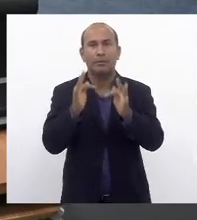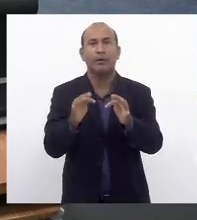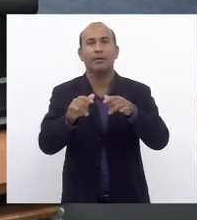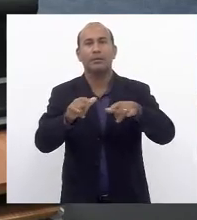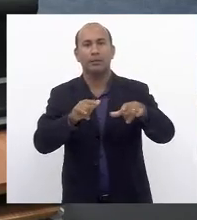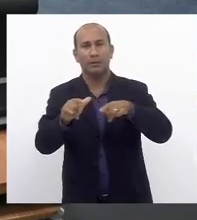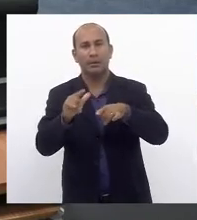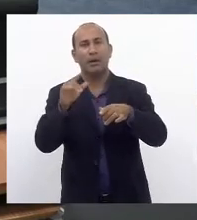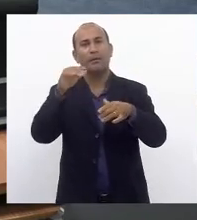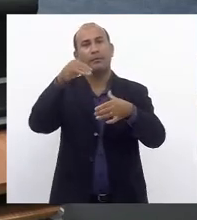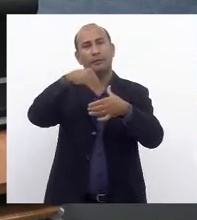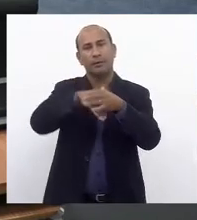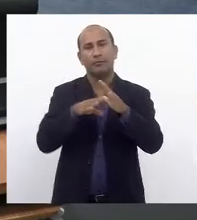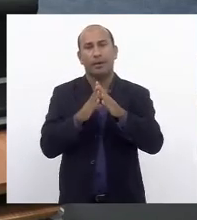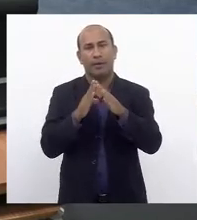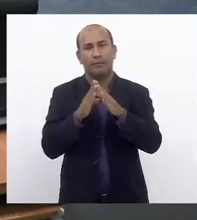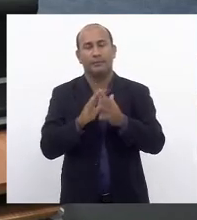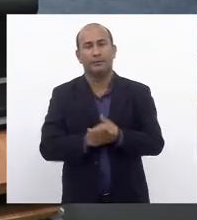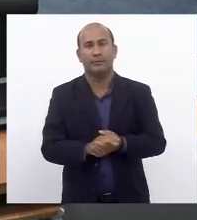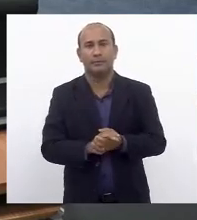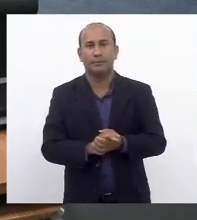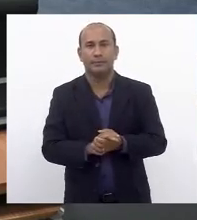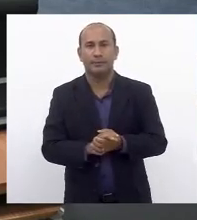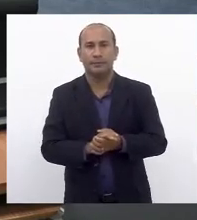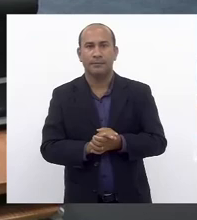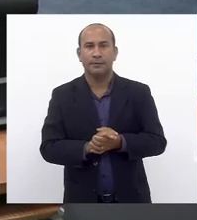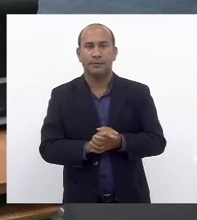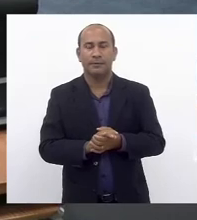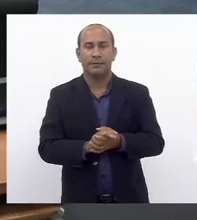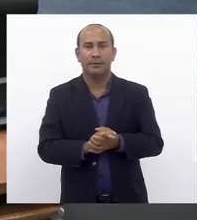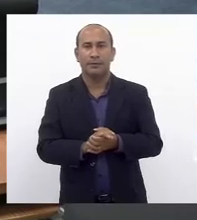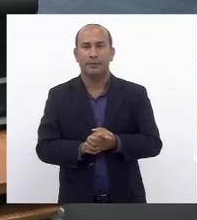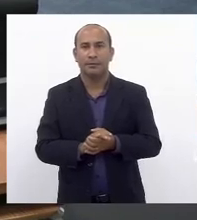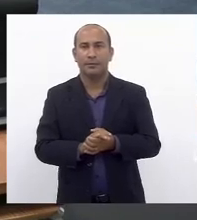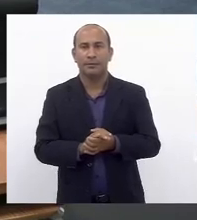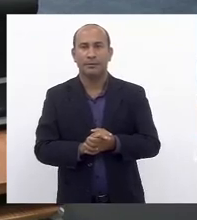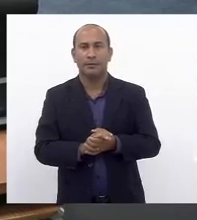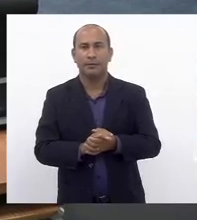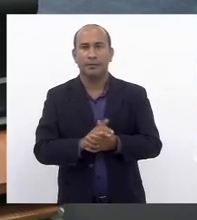trabalhos domésticos. Além de maior participação,